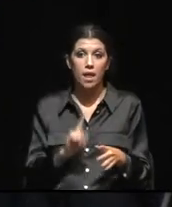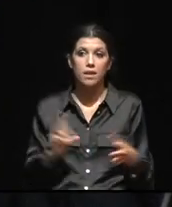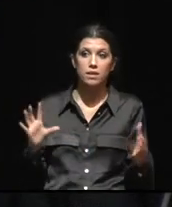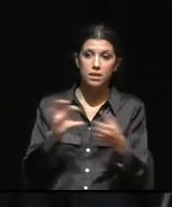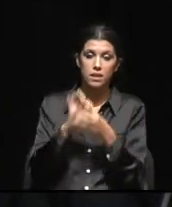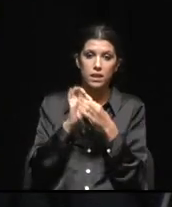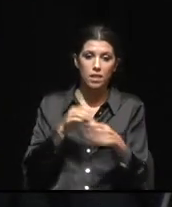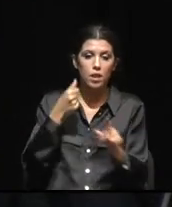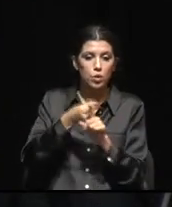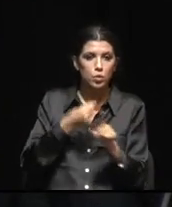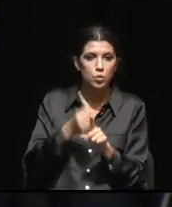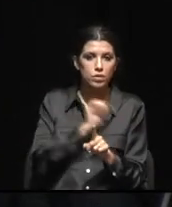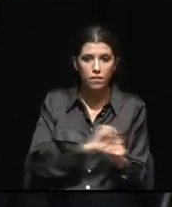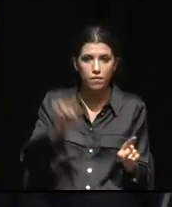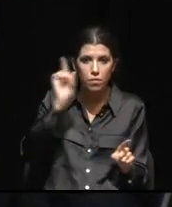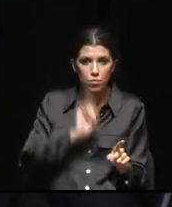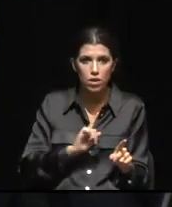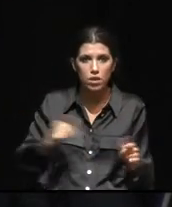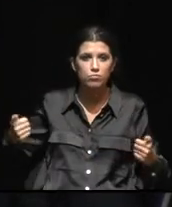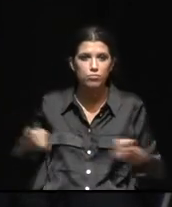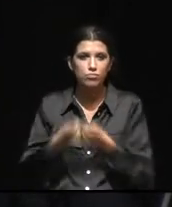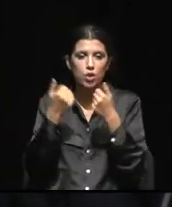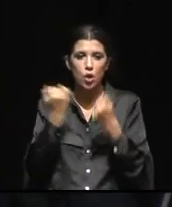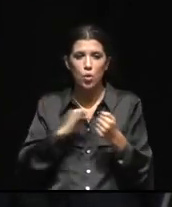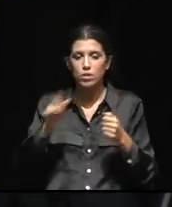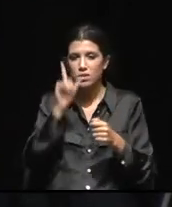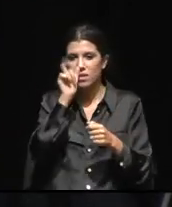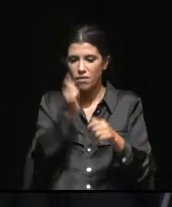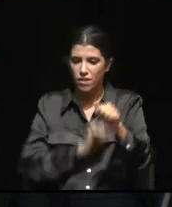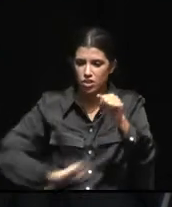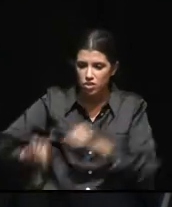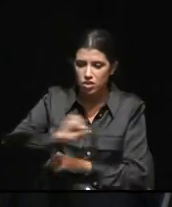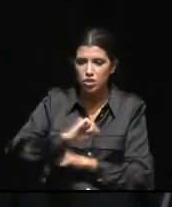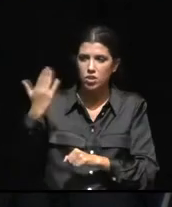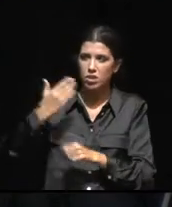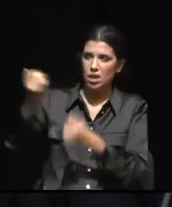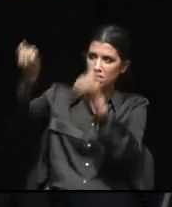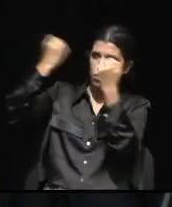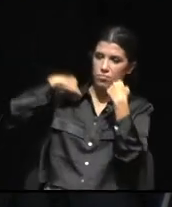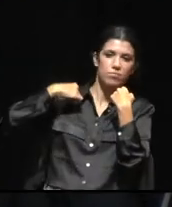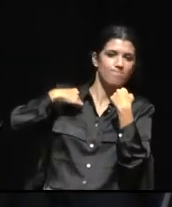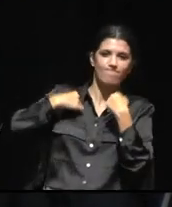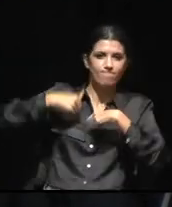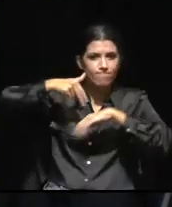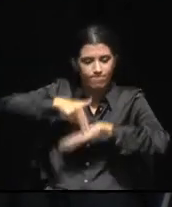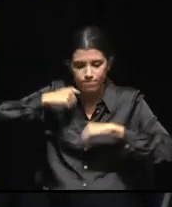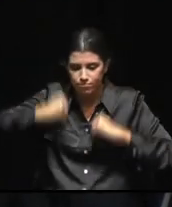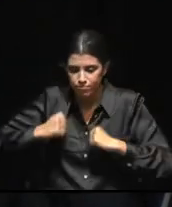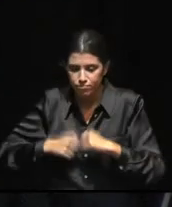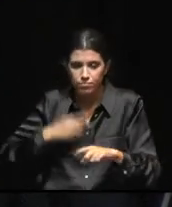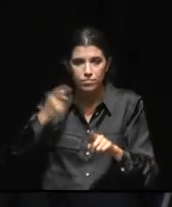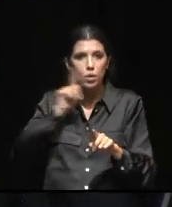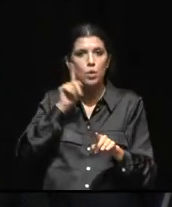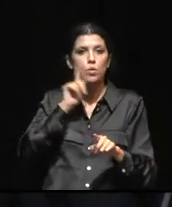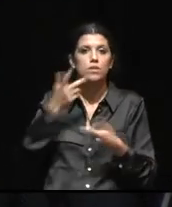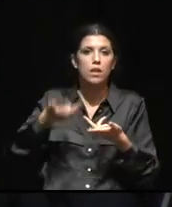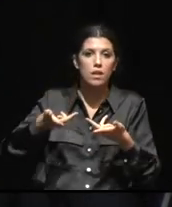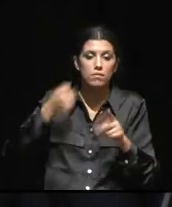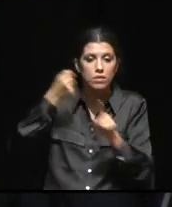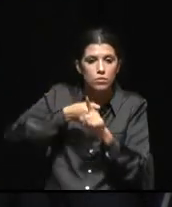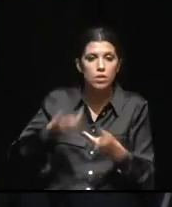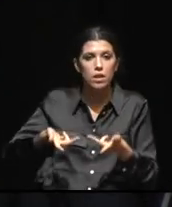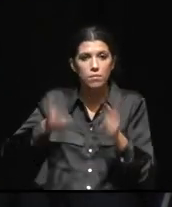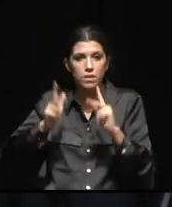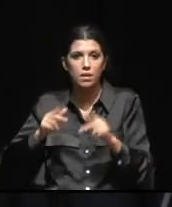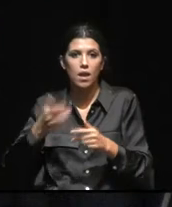ligada à luta das mulheres na sua oposição ao fascismo e à negação de direitos à luta pela Liberdade pela democracia e pela